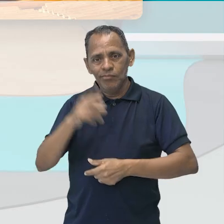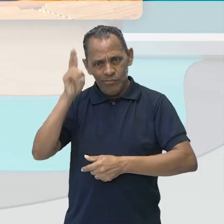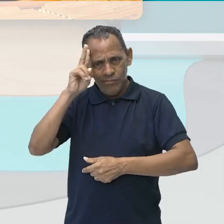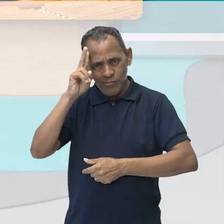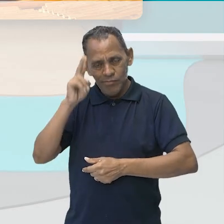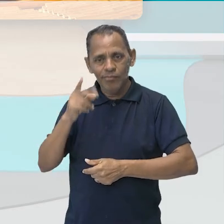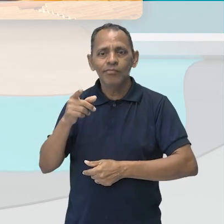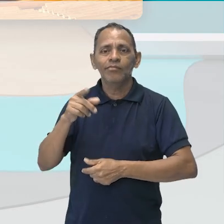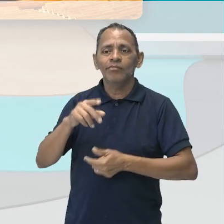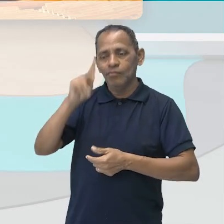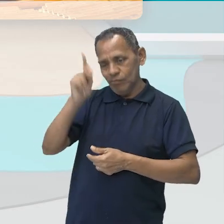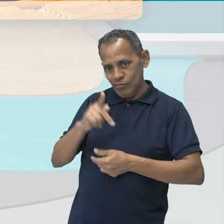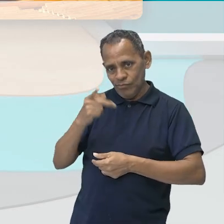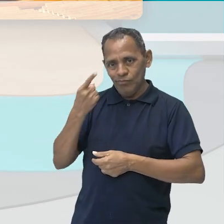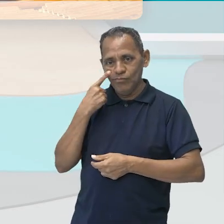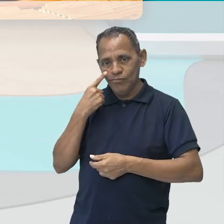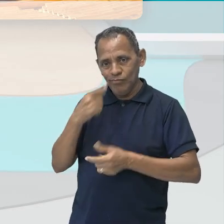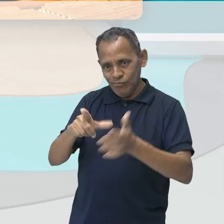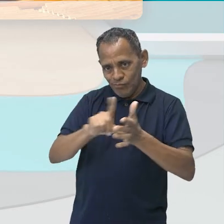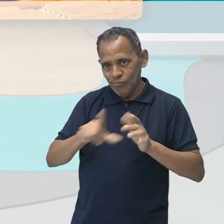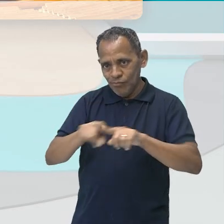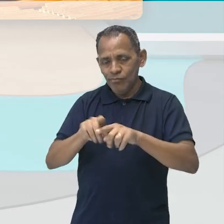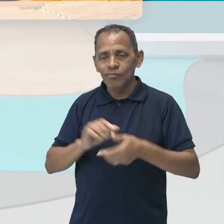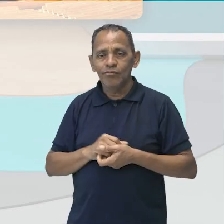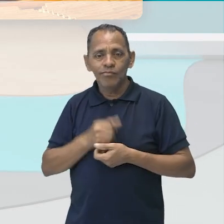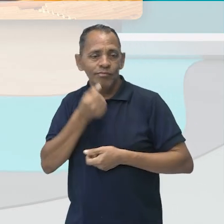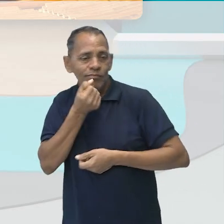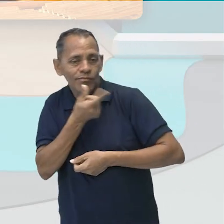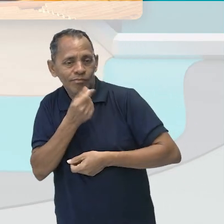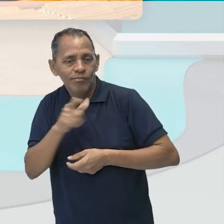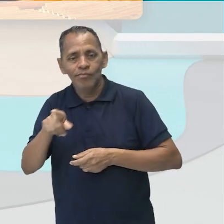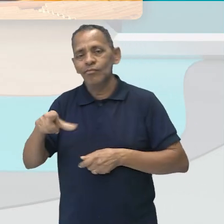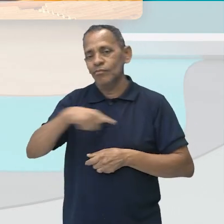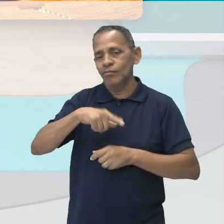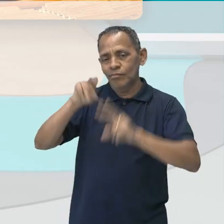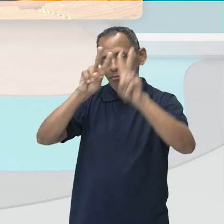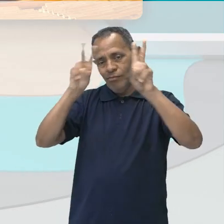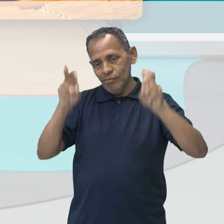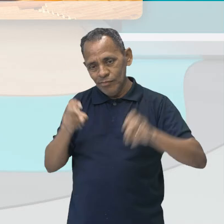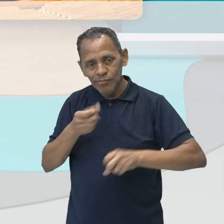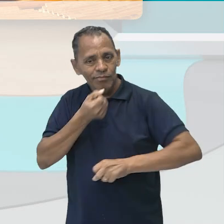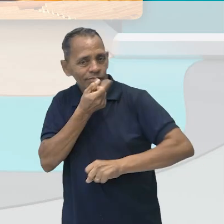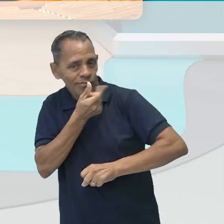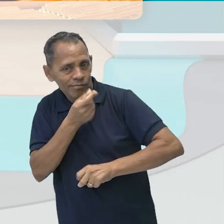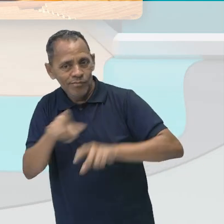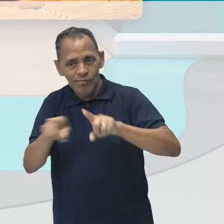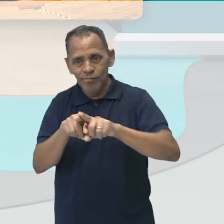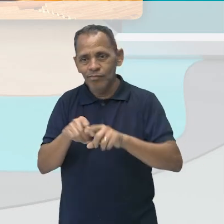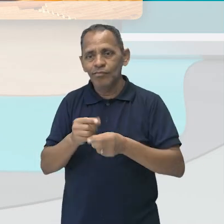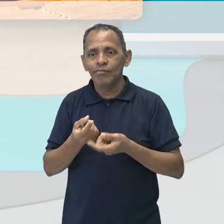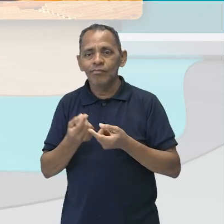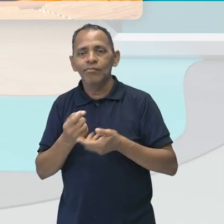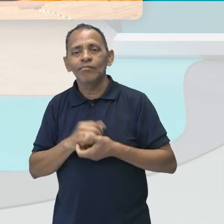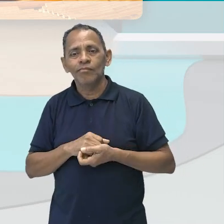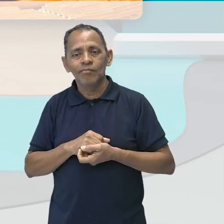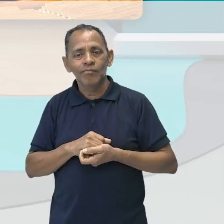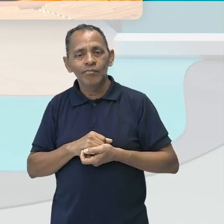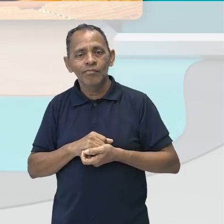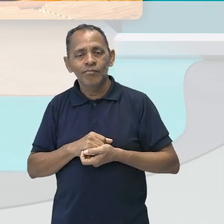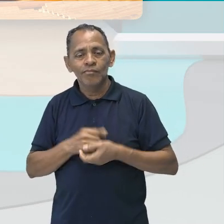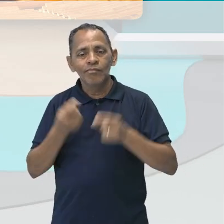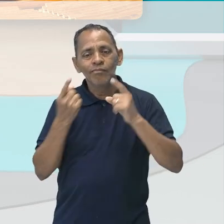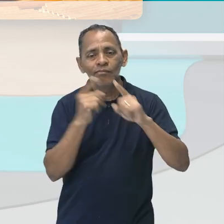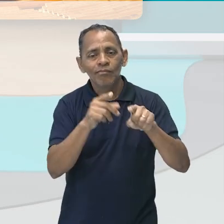no Rei Édipo. E na comédia, ela foca temas mais leves e humorísticos, buscando provocar risos